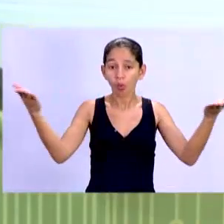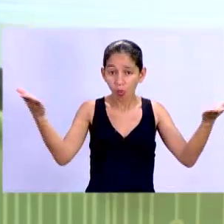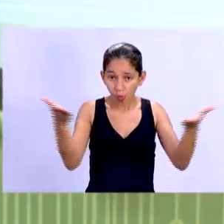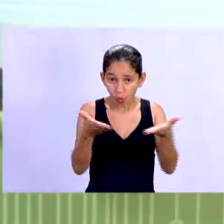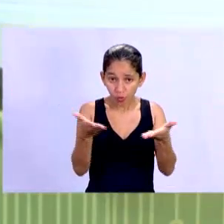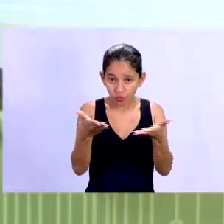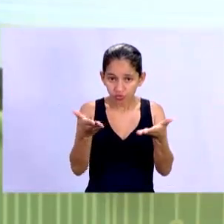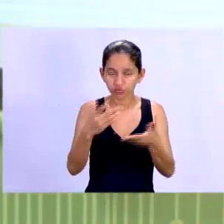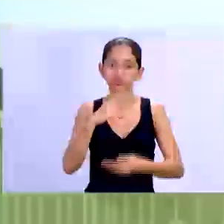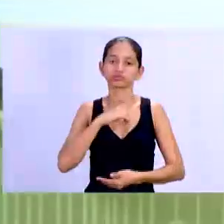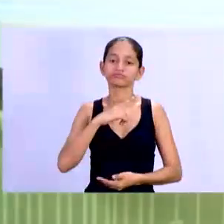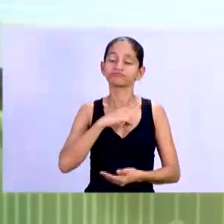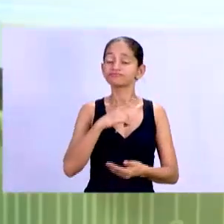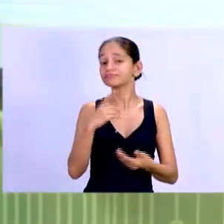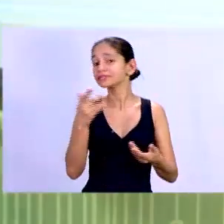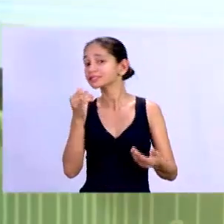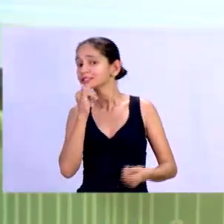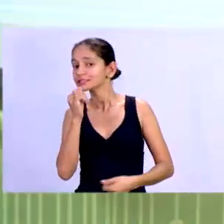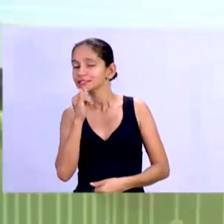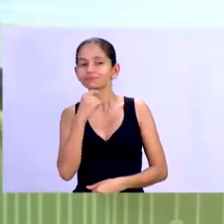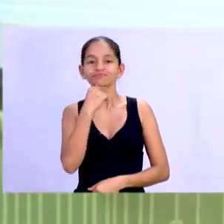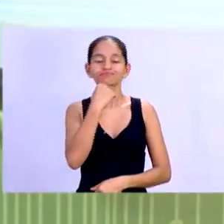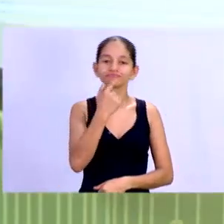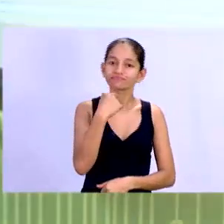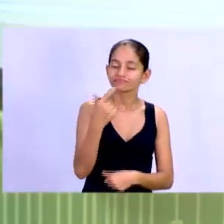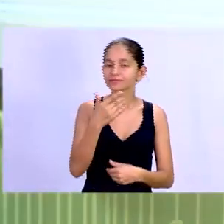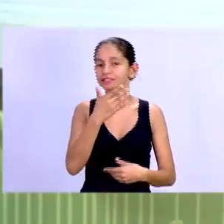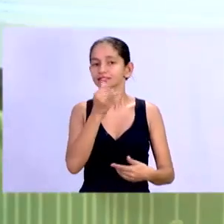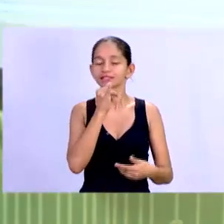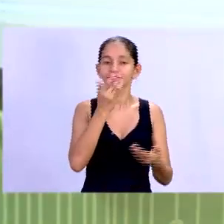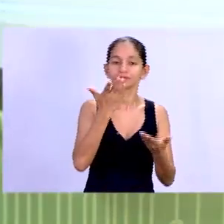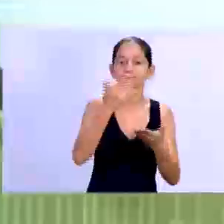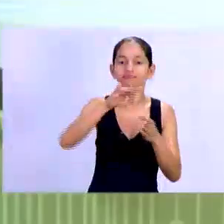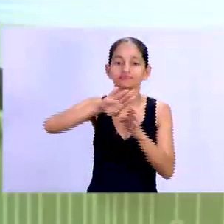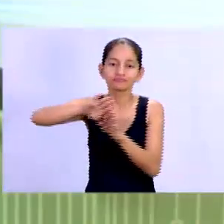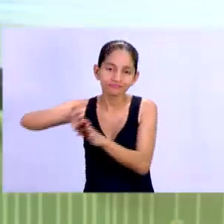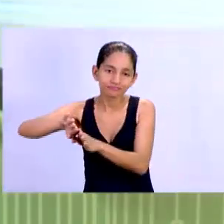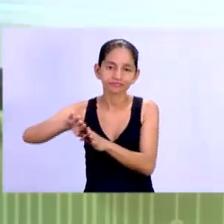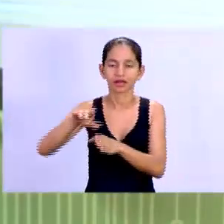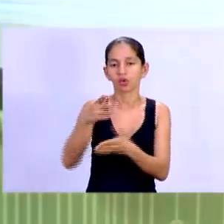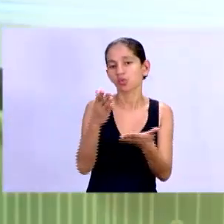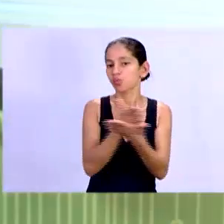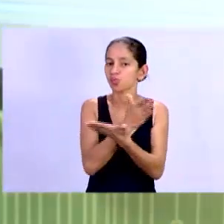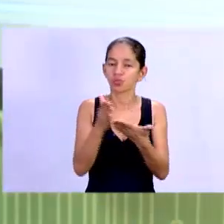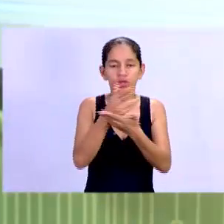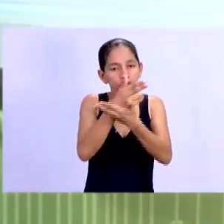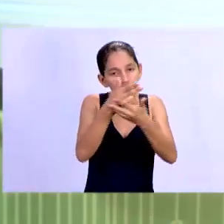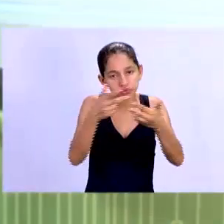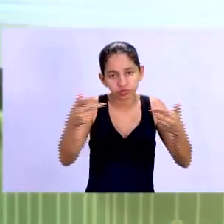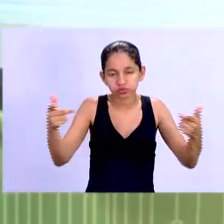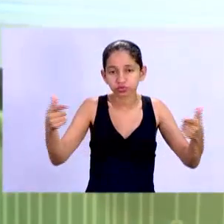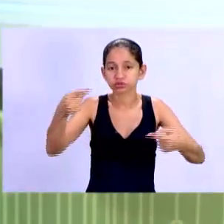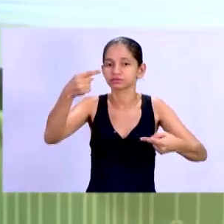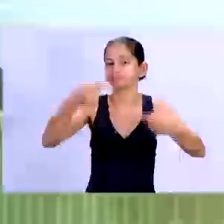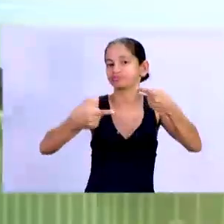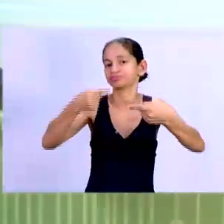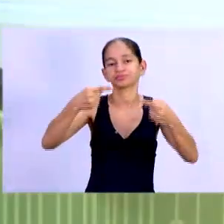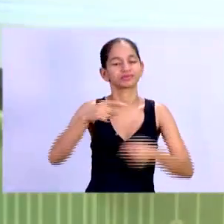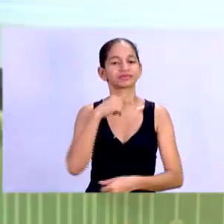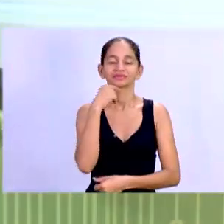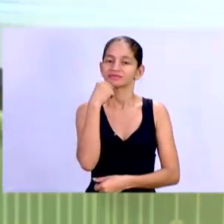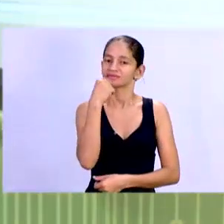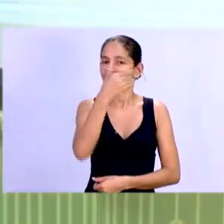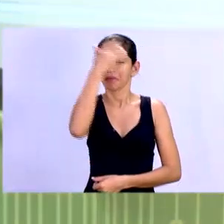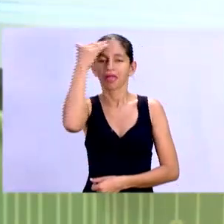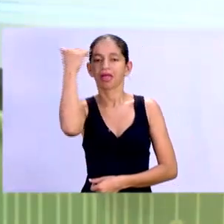em que não tem como a gente deixar de lado as relações políticas também, né?